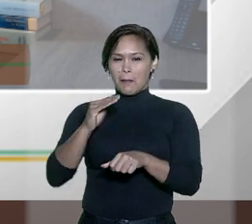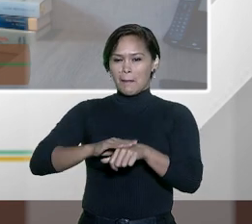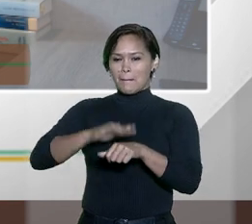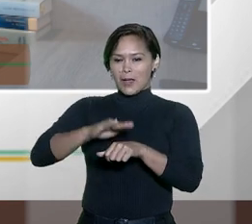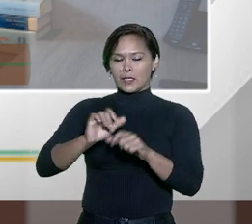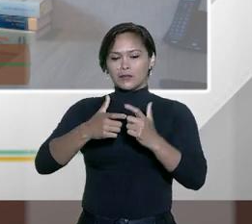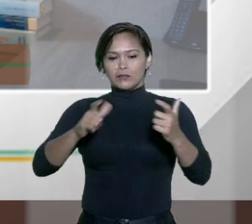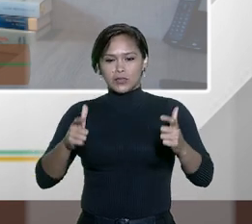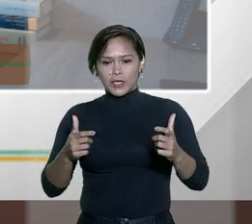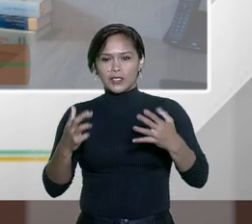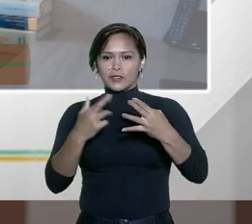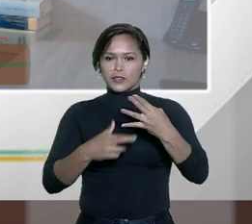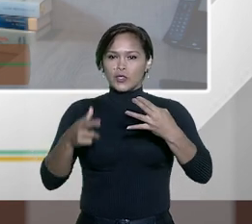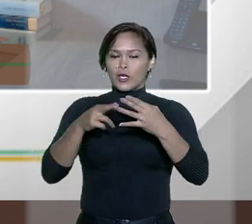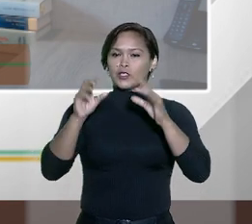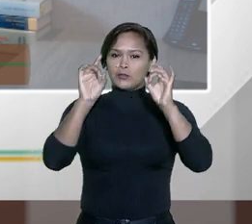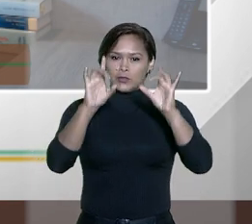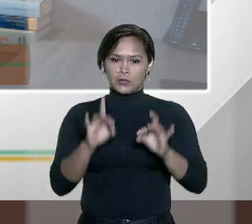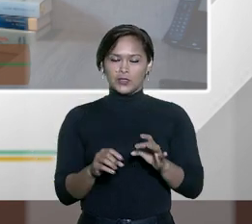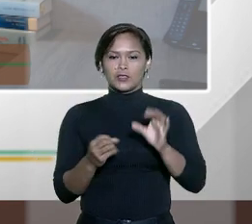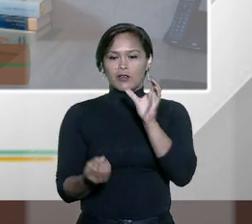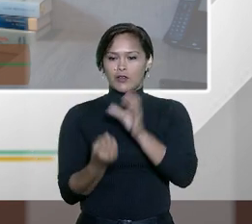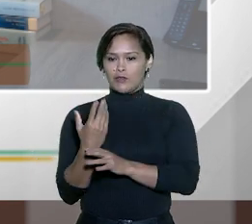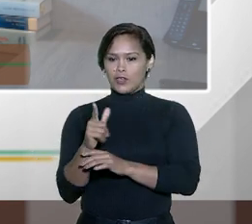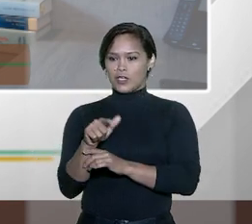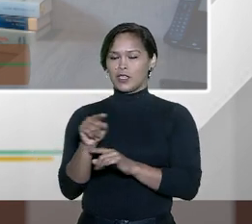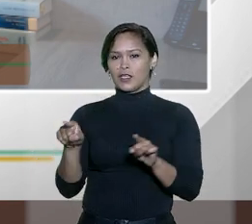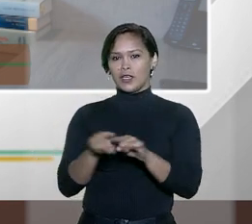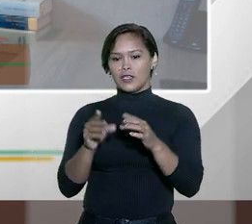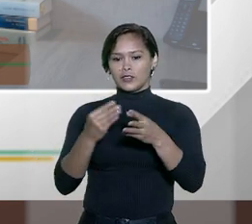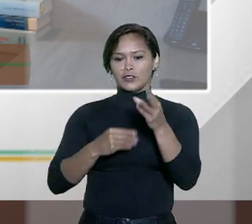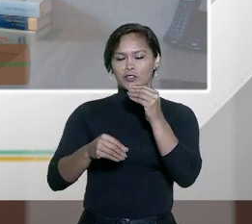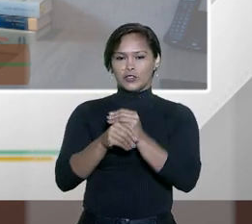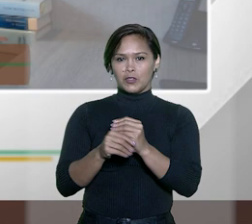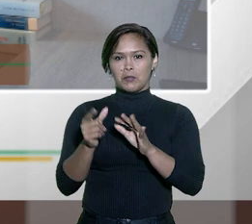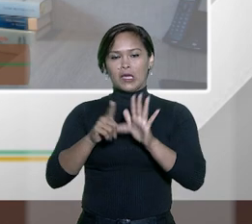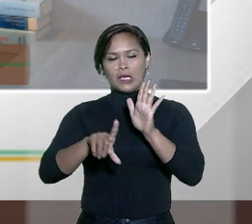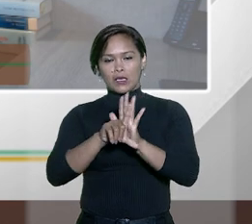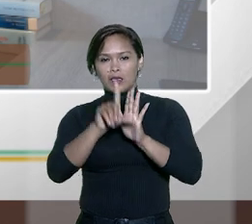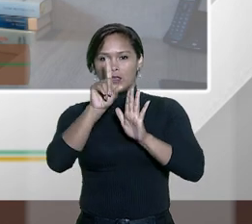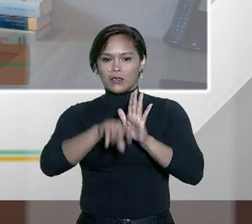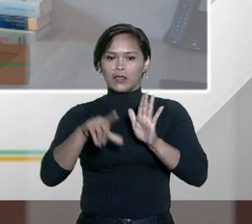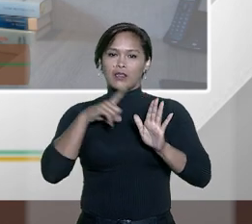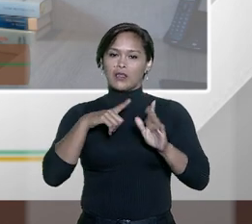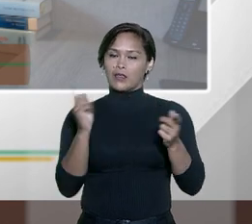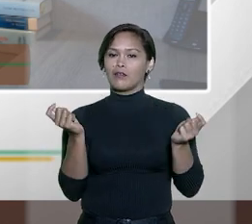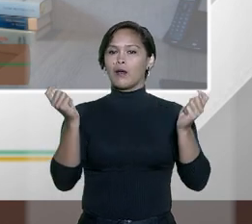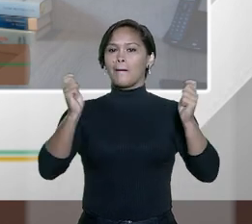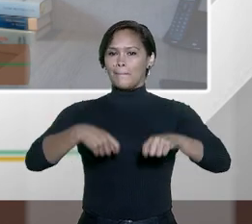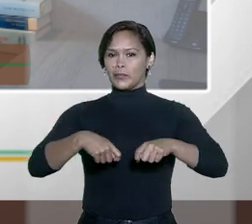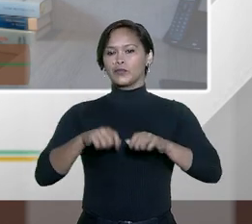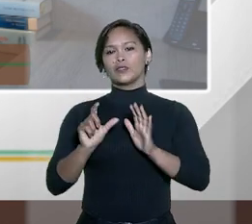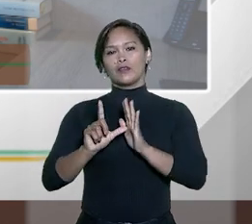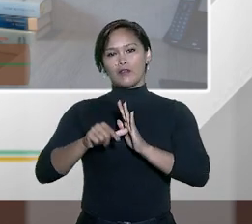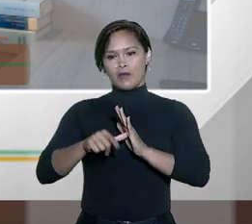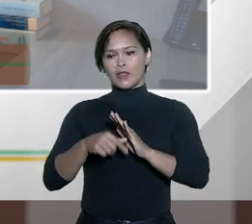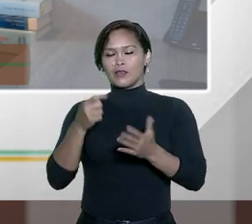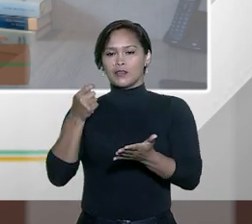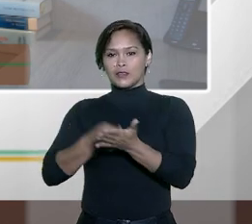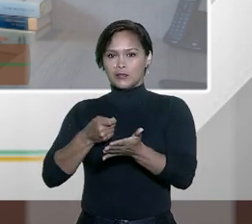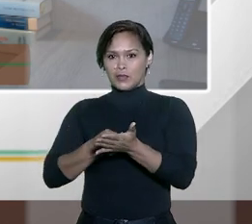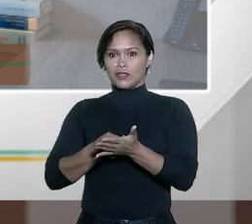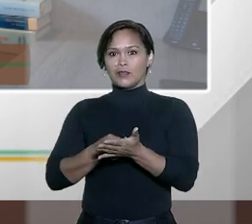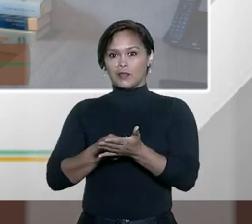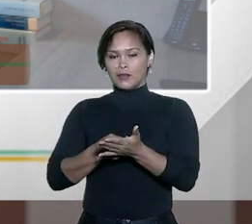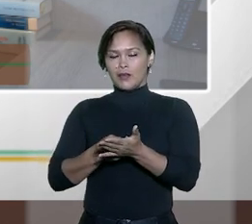tem, aí eles entram no regime especial que foi criado através de algumas emendas constitucionais que permitiram o atraso desse